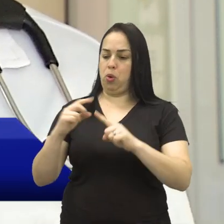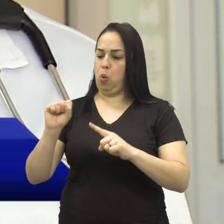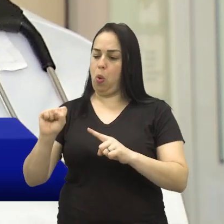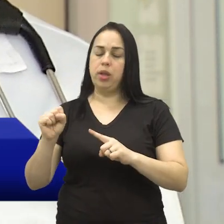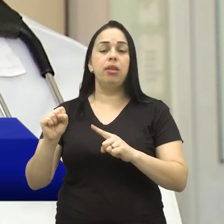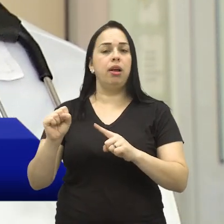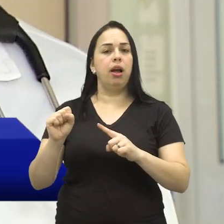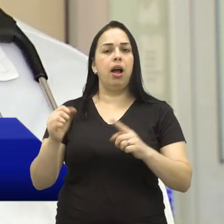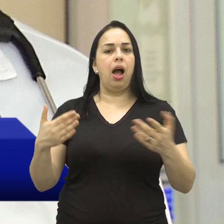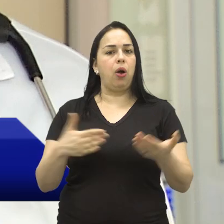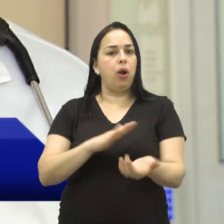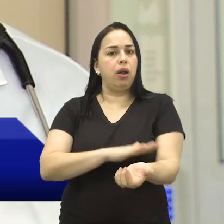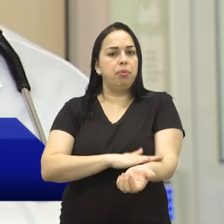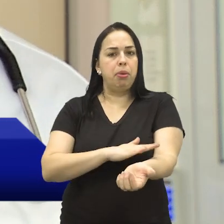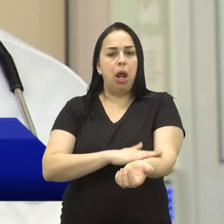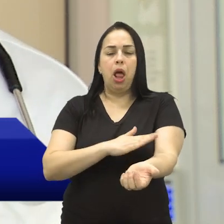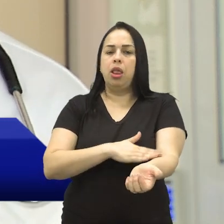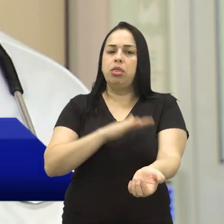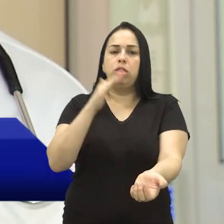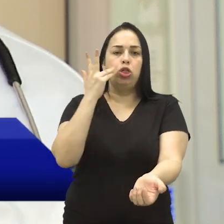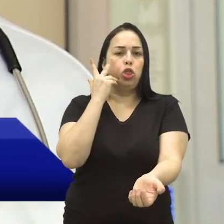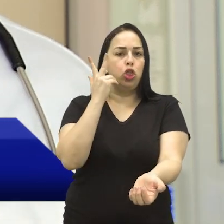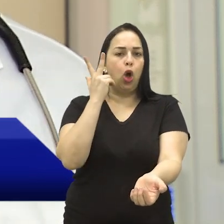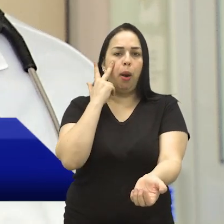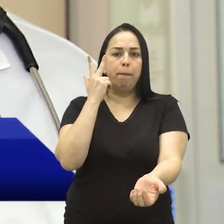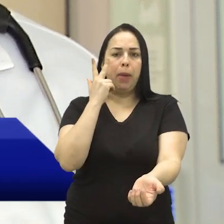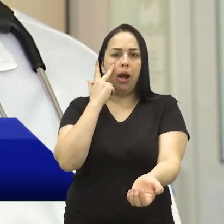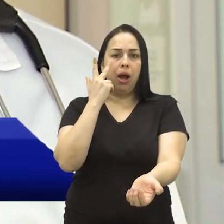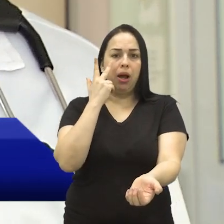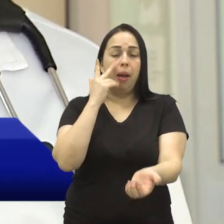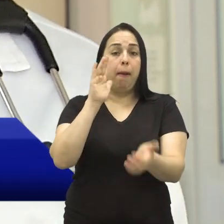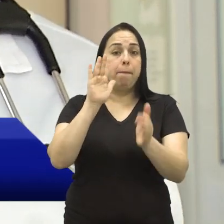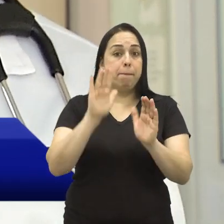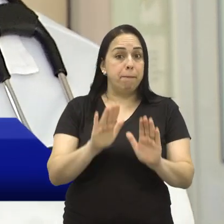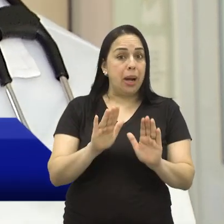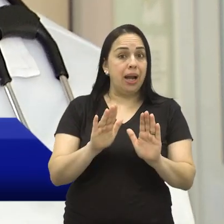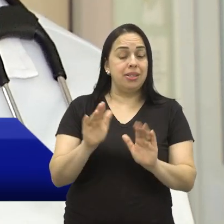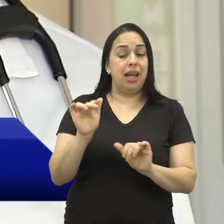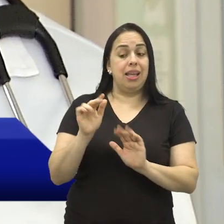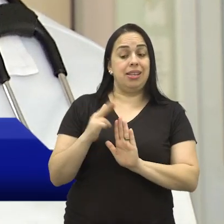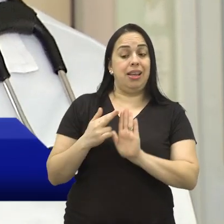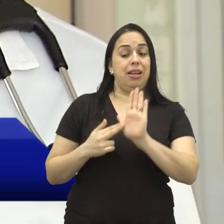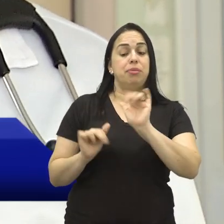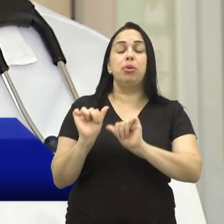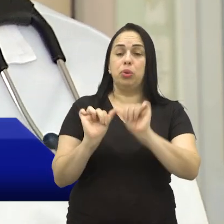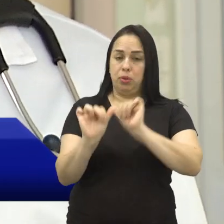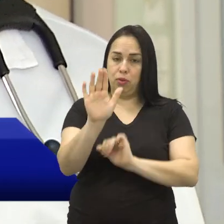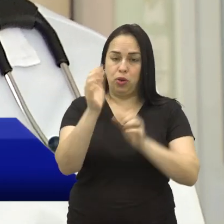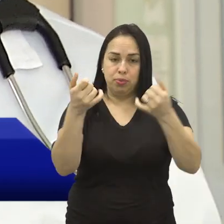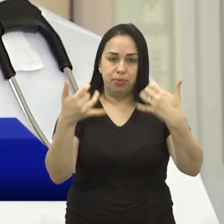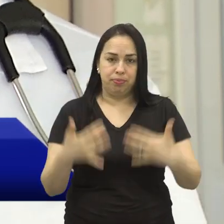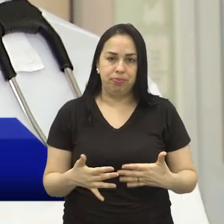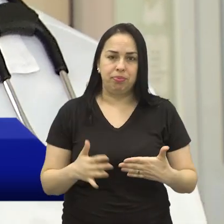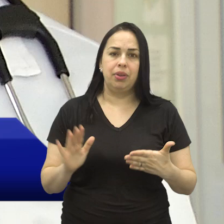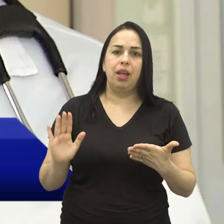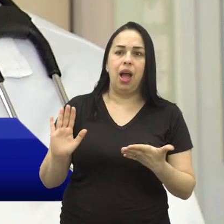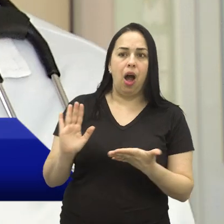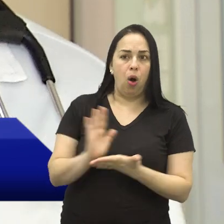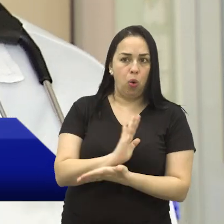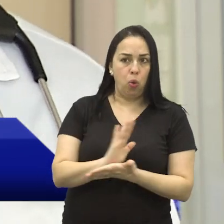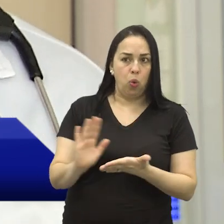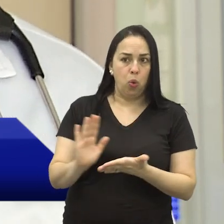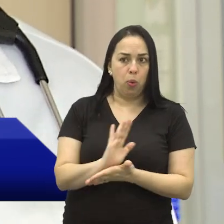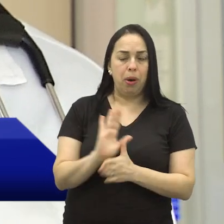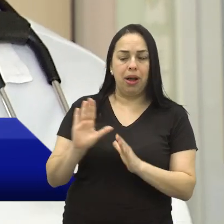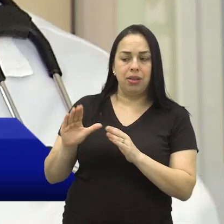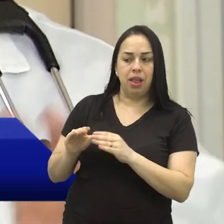normal para a maior parte dos pacientes, né? Porém, os critérios foram mudados, né? Existem basicamente algumas